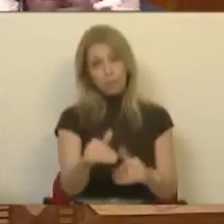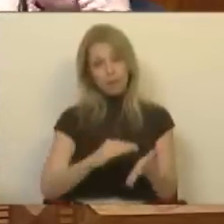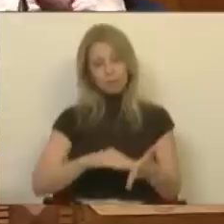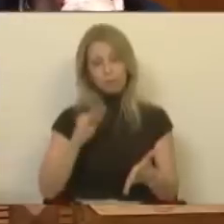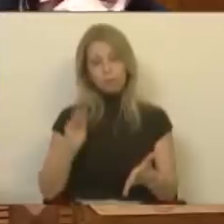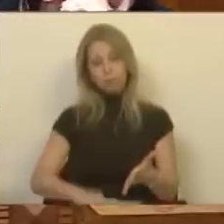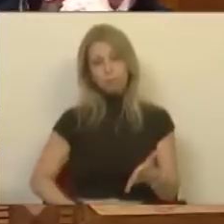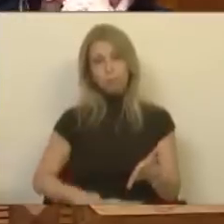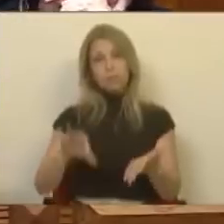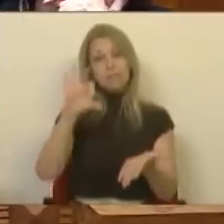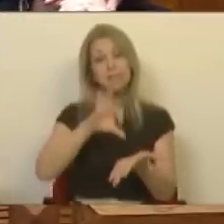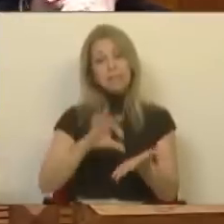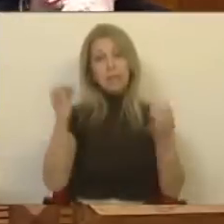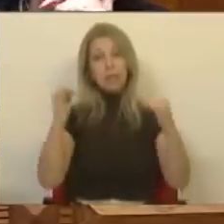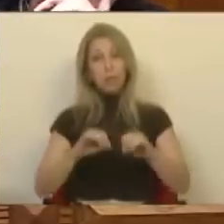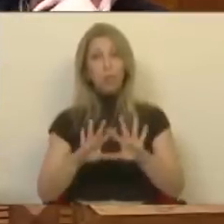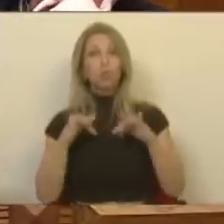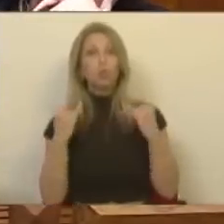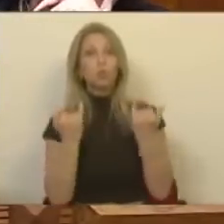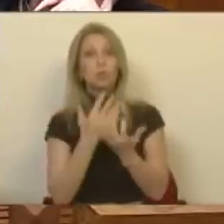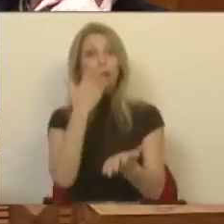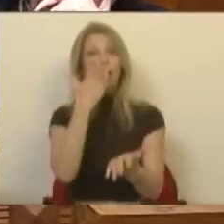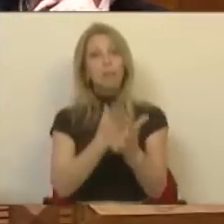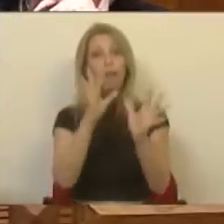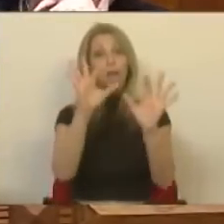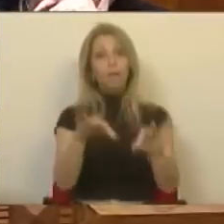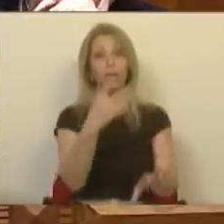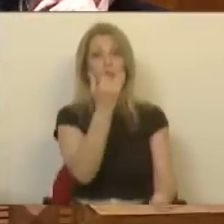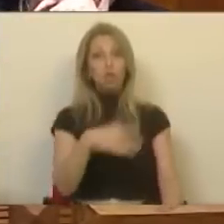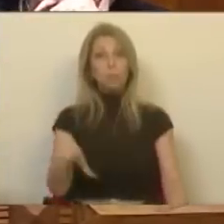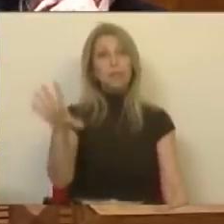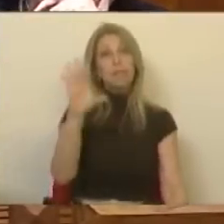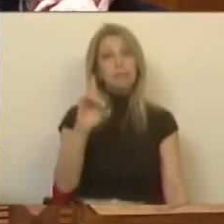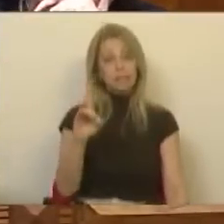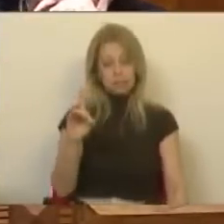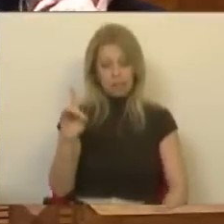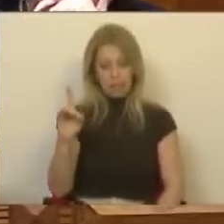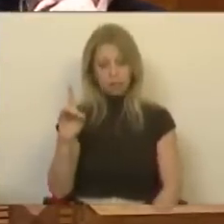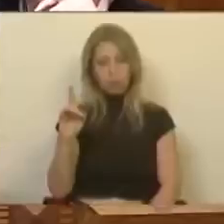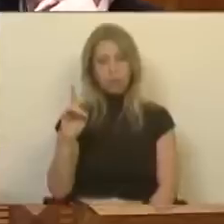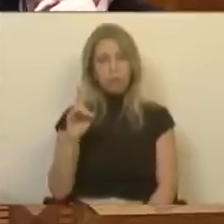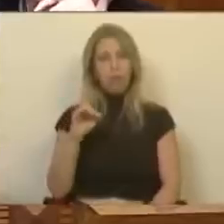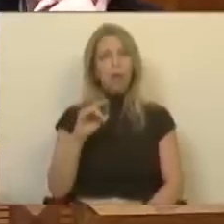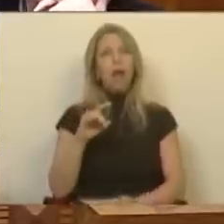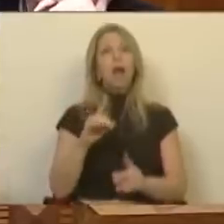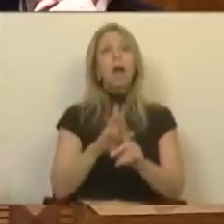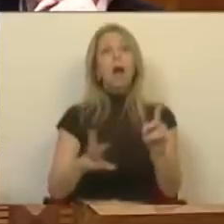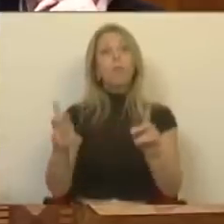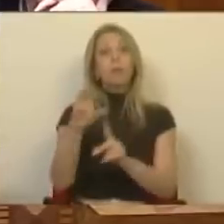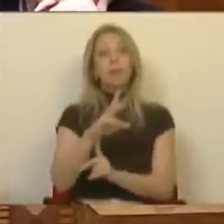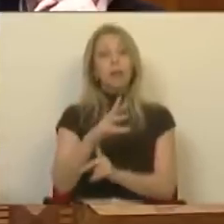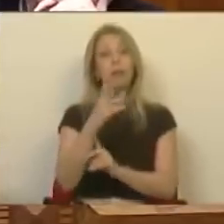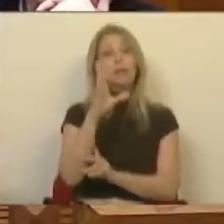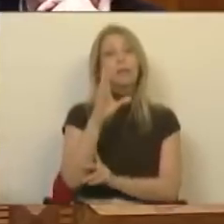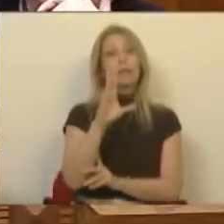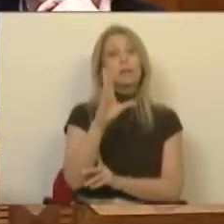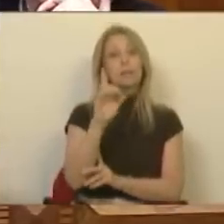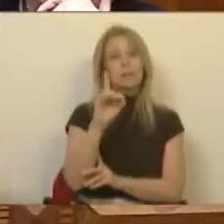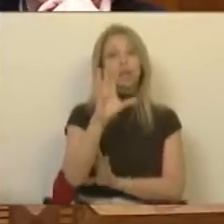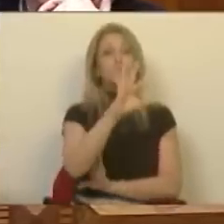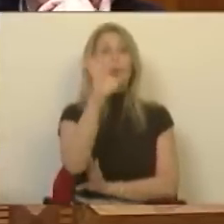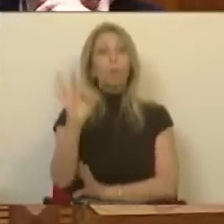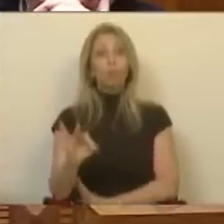contratação social Até final 2016 aumentar 50% relativamente ao ponto de partida